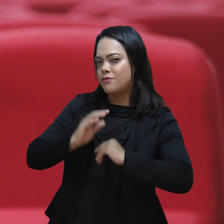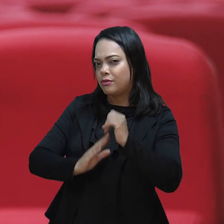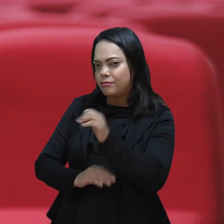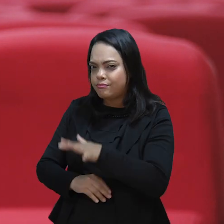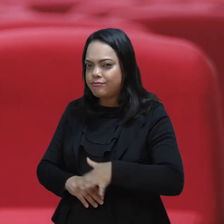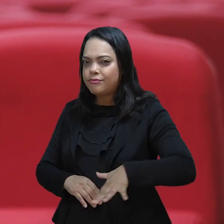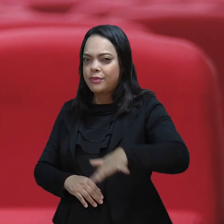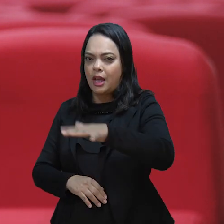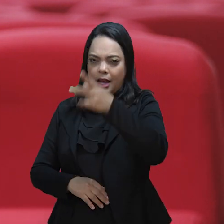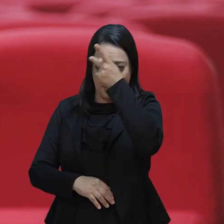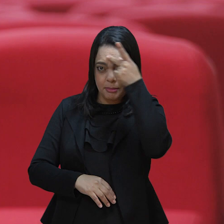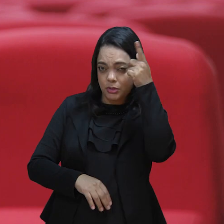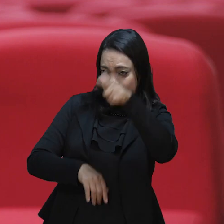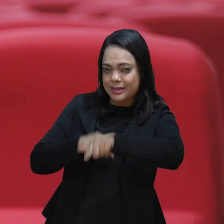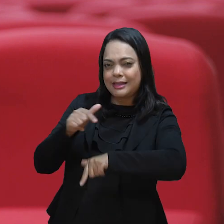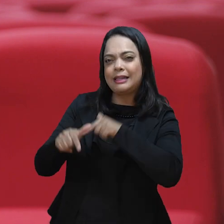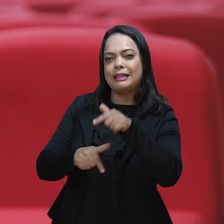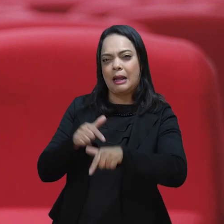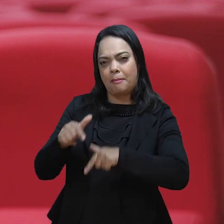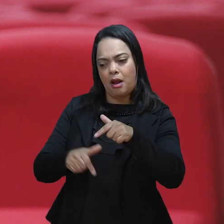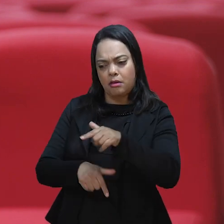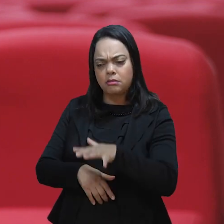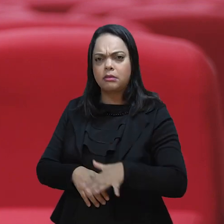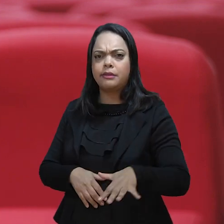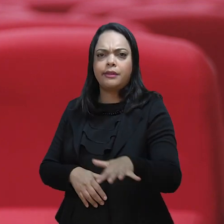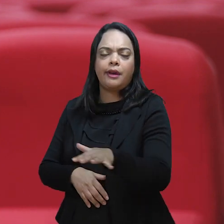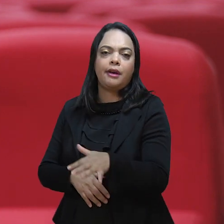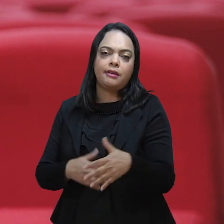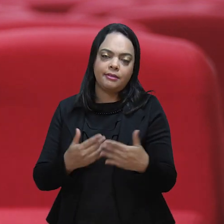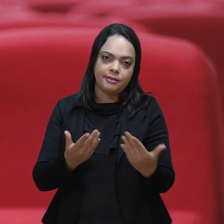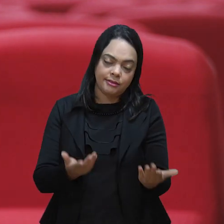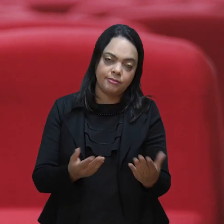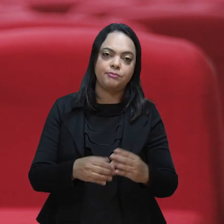pessoas que estão trabalhando nessas áreas. Então,